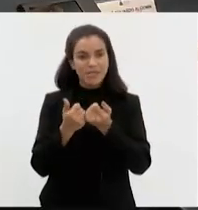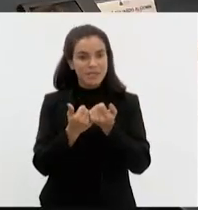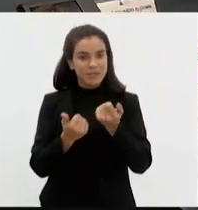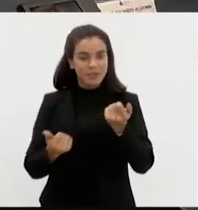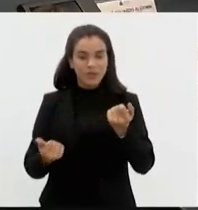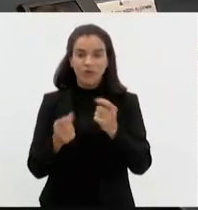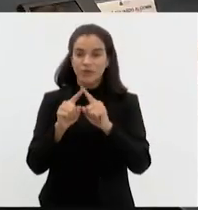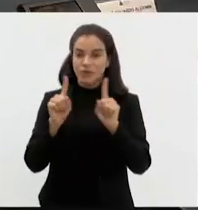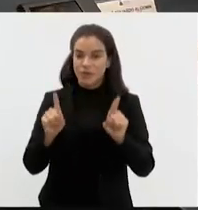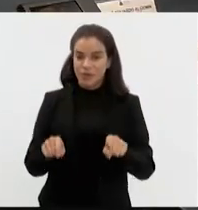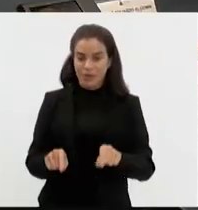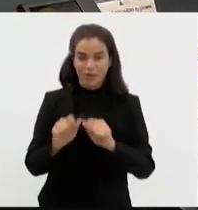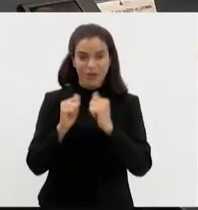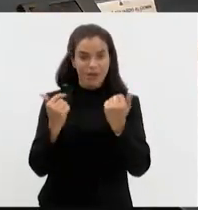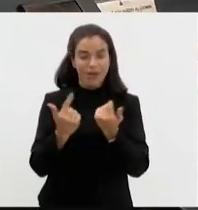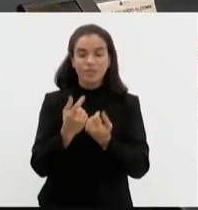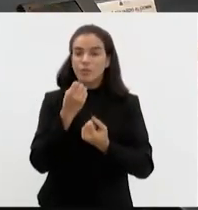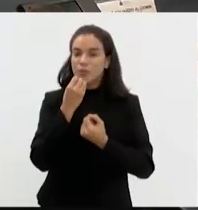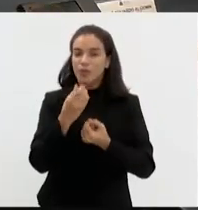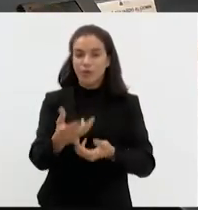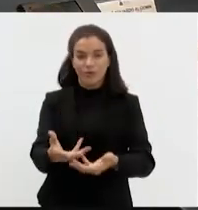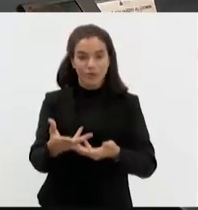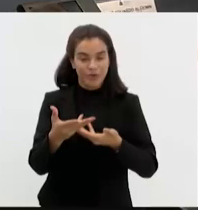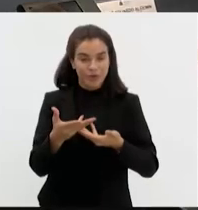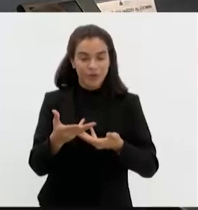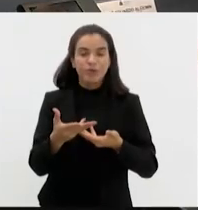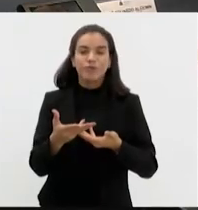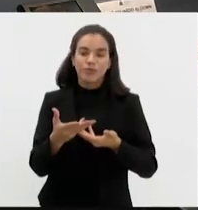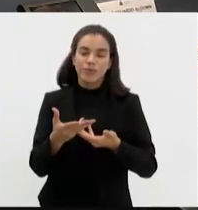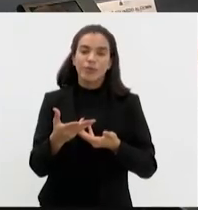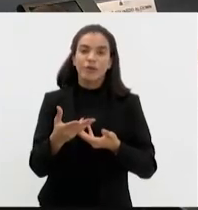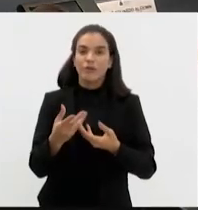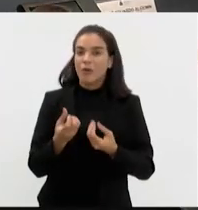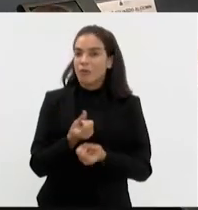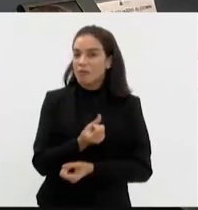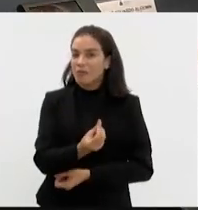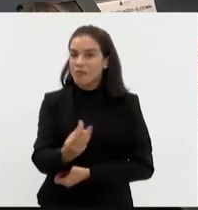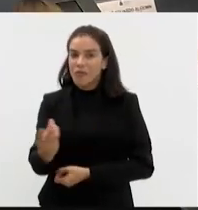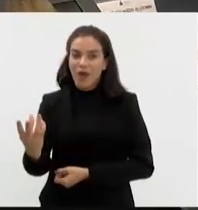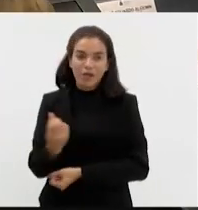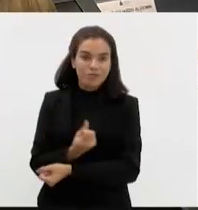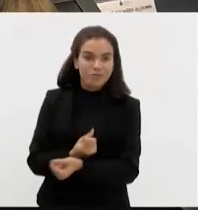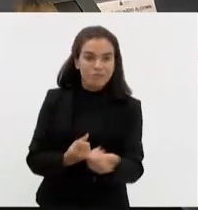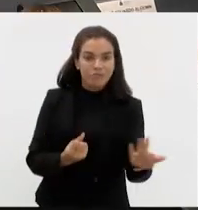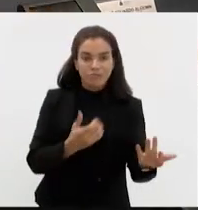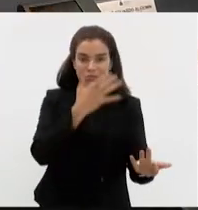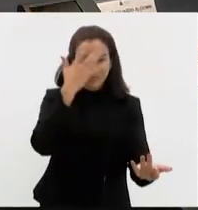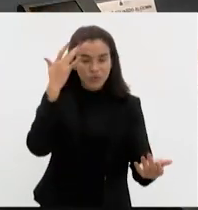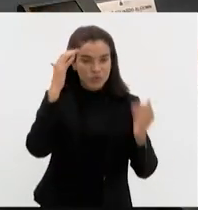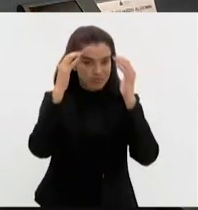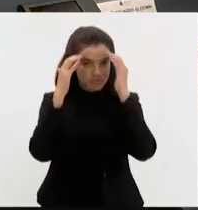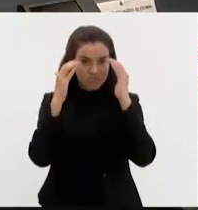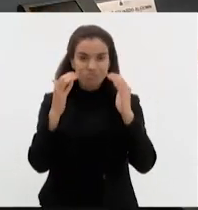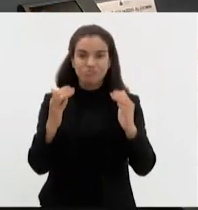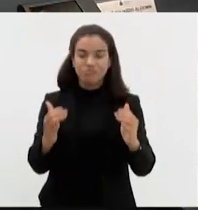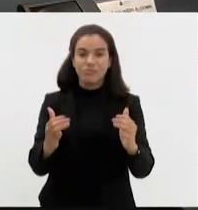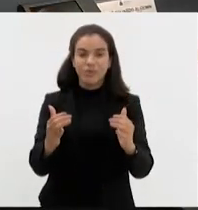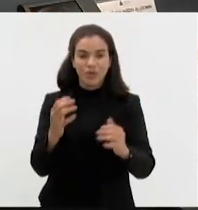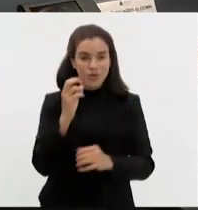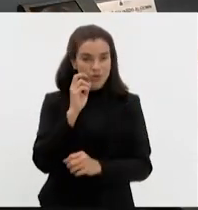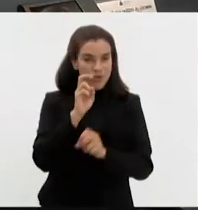servidores da casa sejam todos bem-vindos E são muitas personalidades respeitadas aqui hoje a gente tá